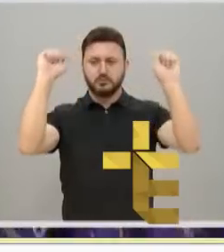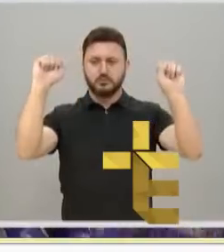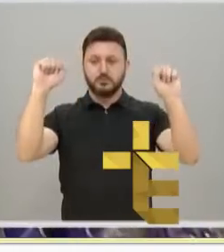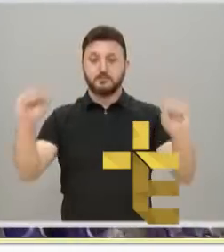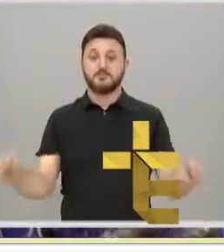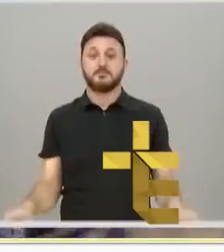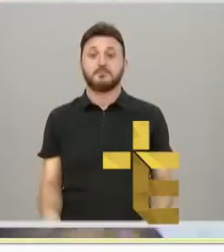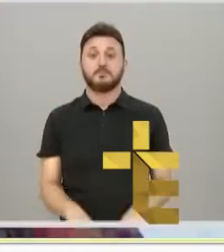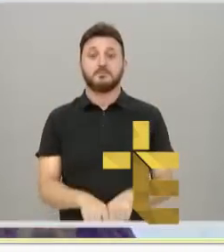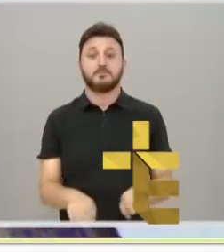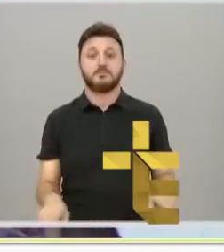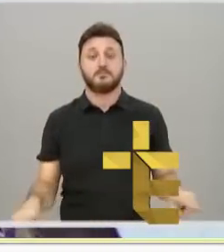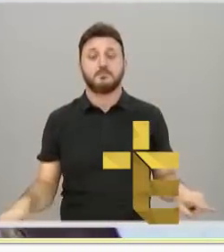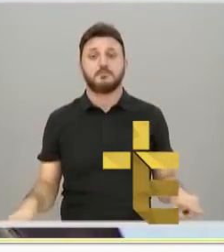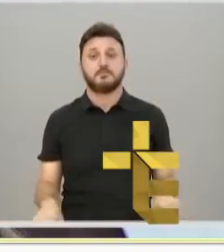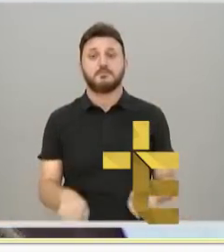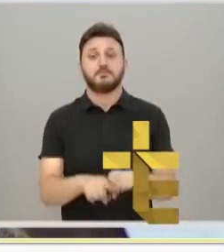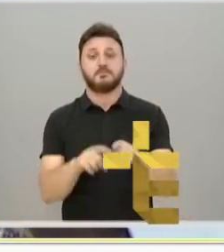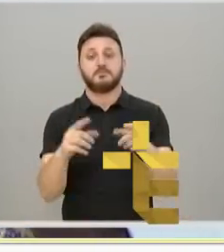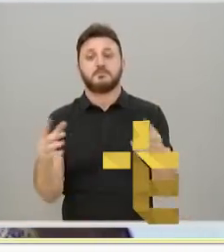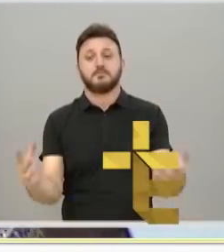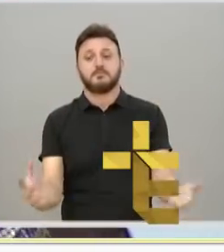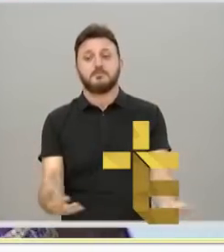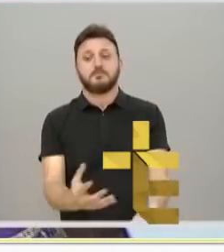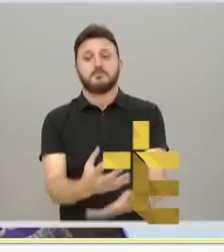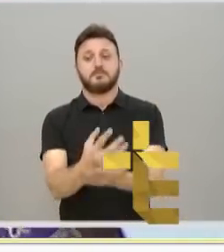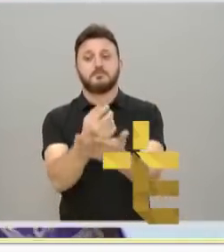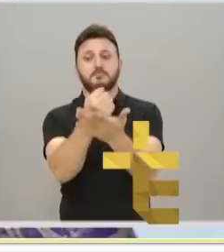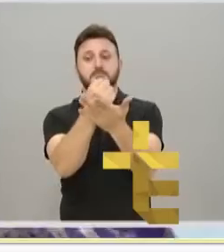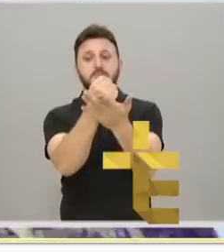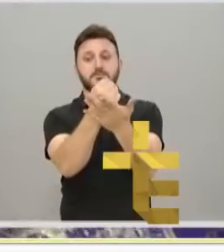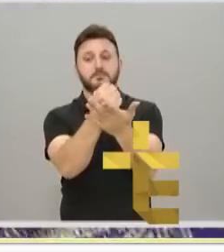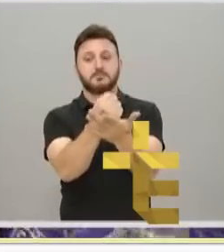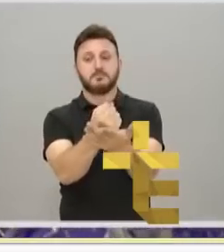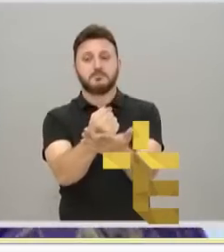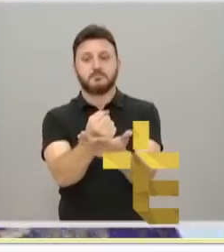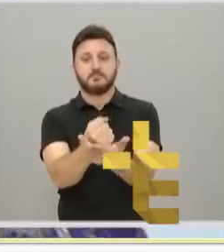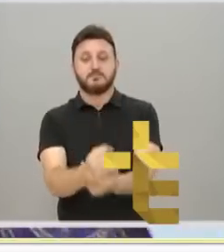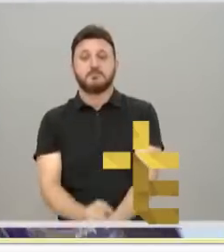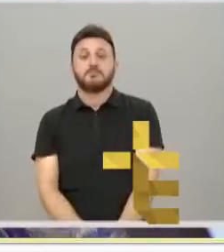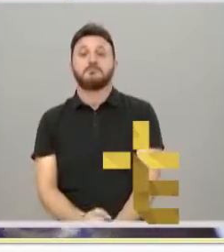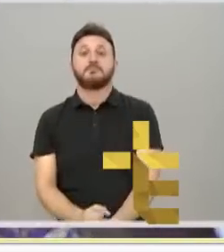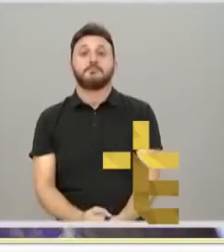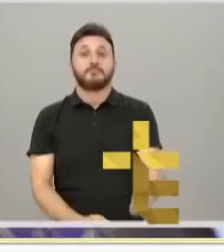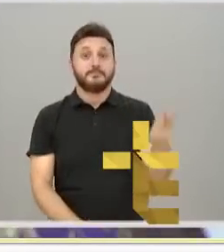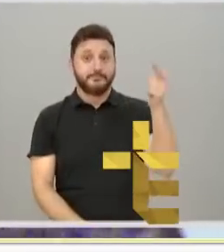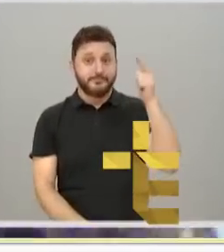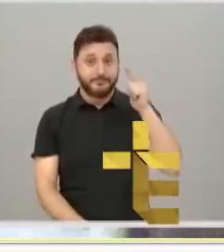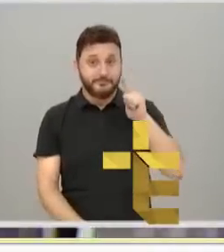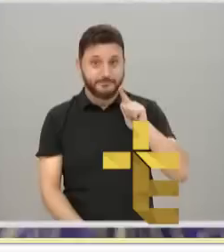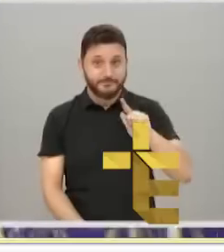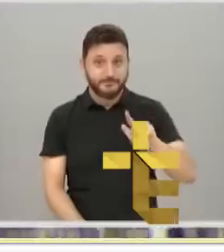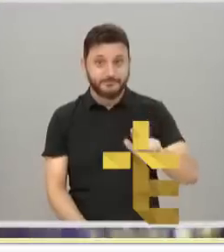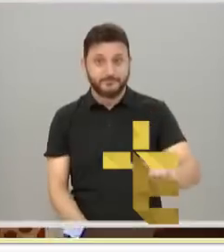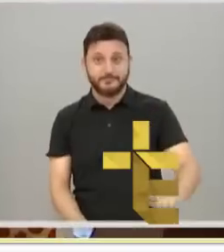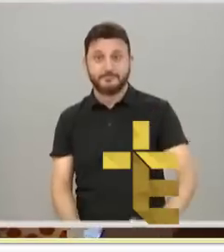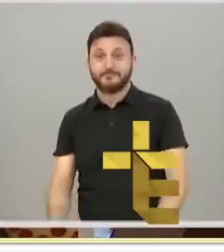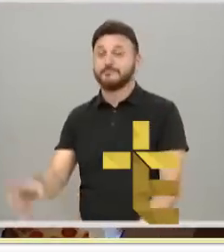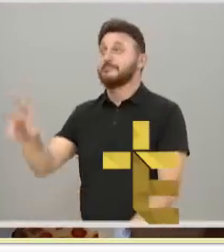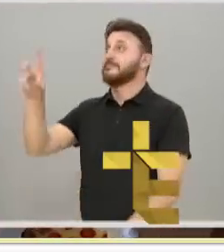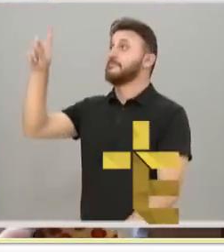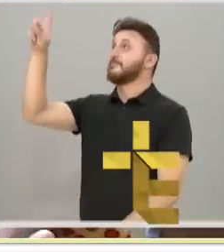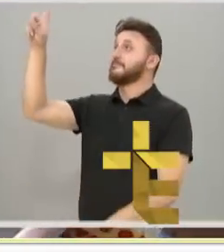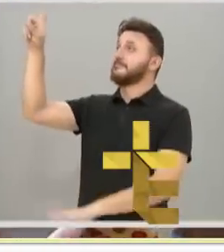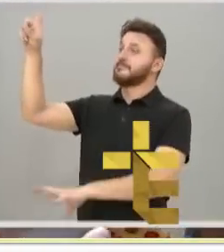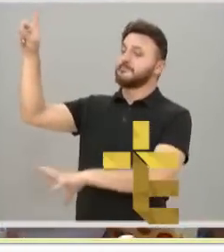liberta e salva. Pela terceira vez antes da absolvição.